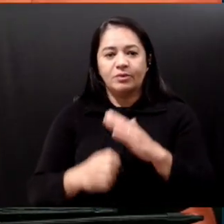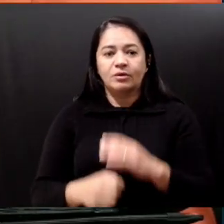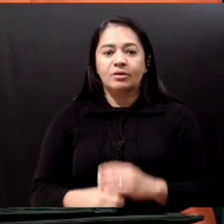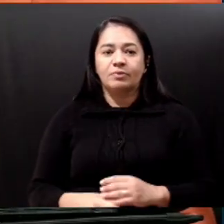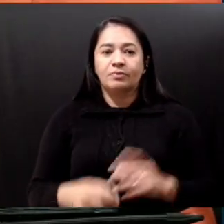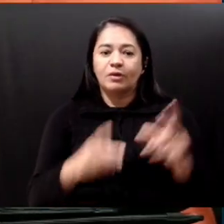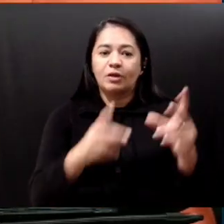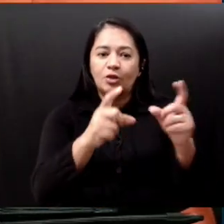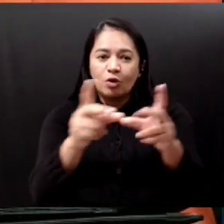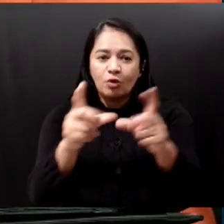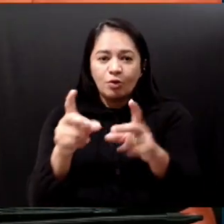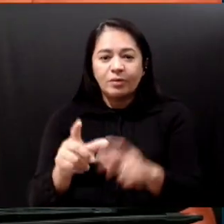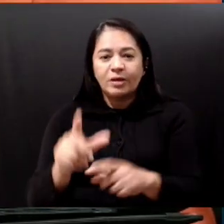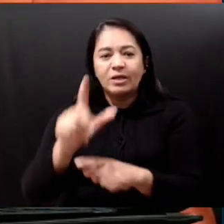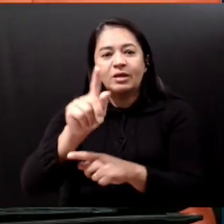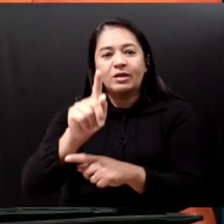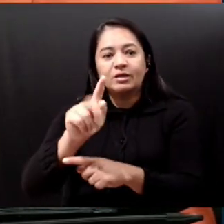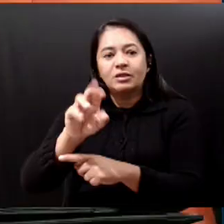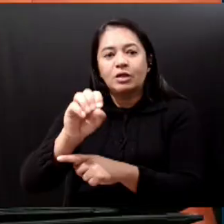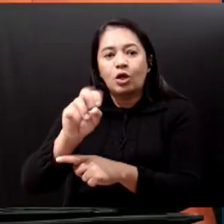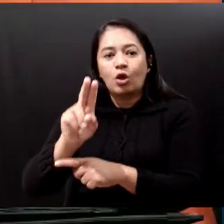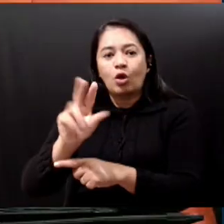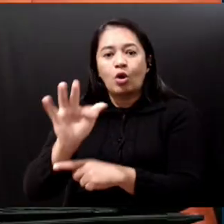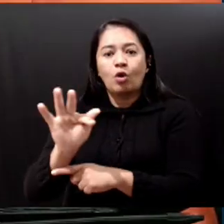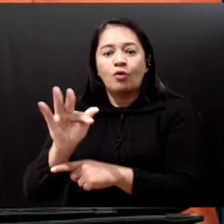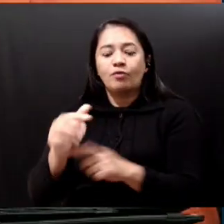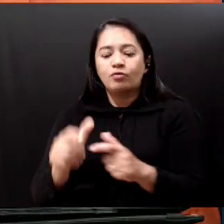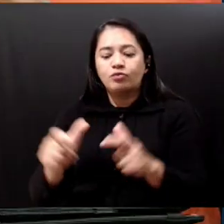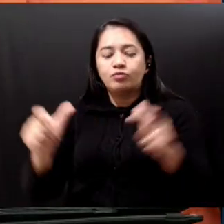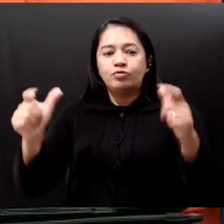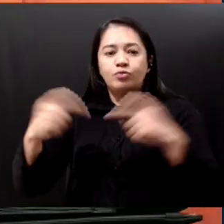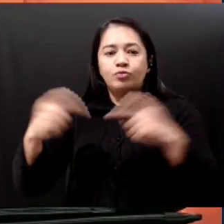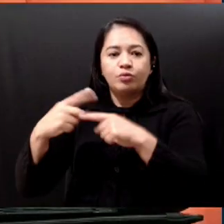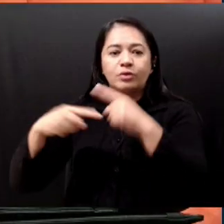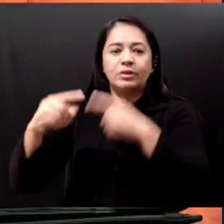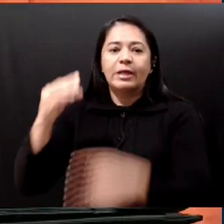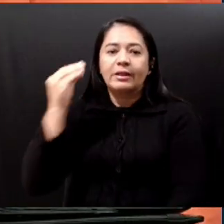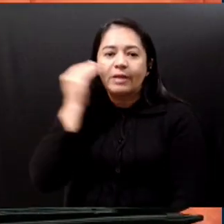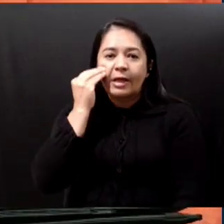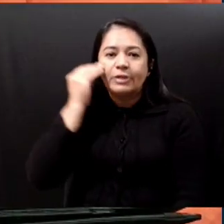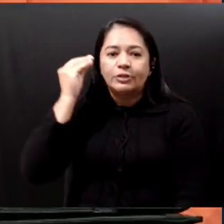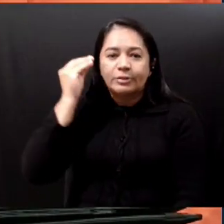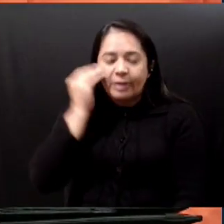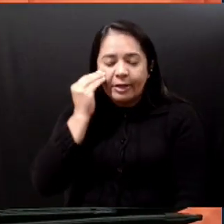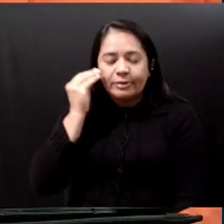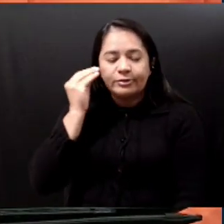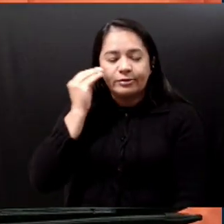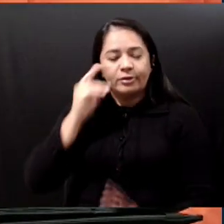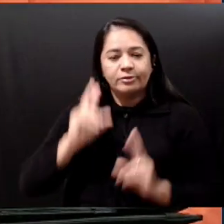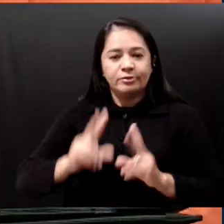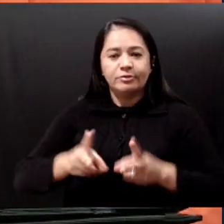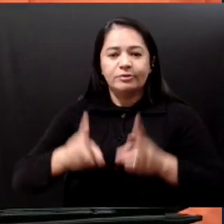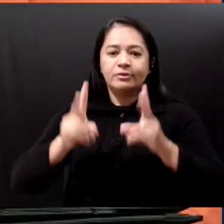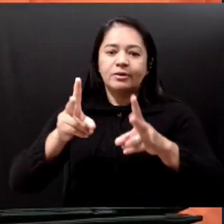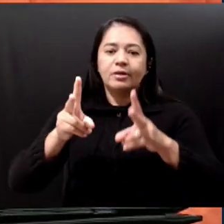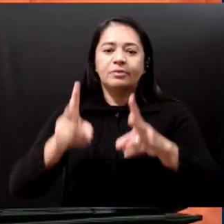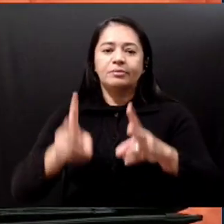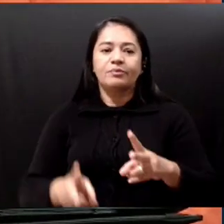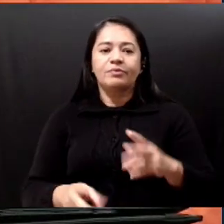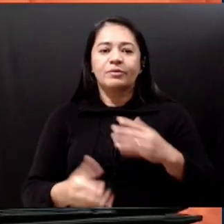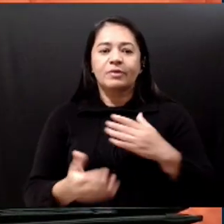de crescimento, que Uhum. nada mais é do que testes incessantes. Quando eu falei no começo aqui que para cada um acerto a gente faz 10